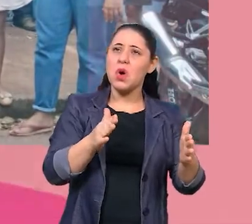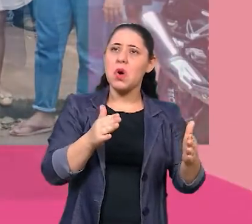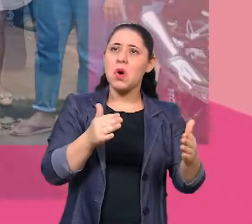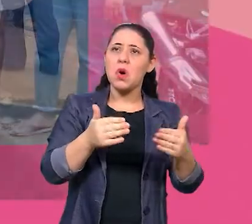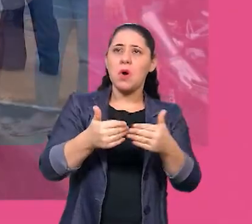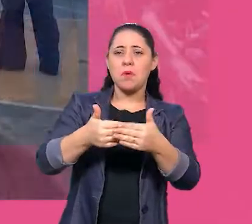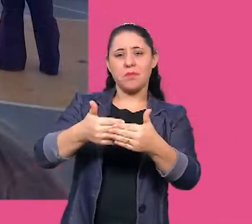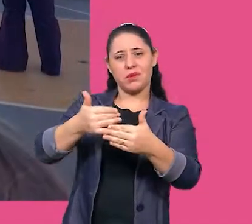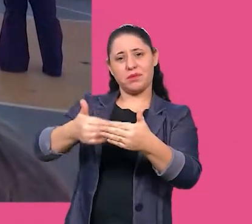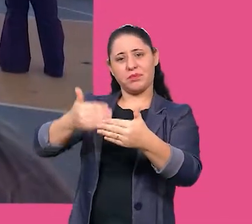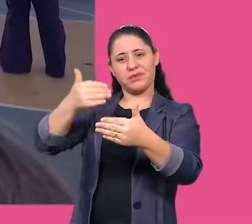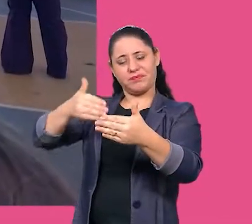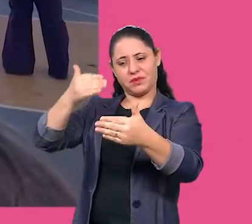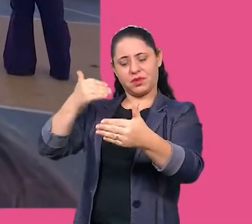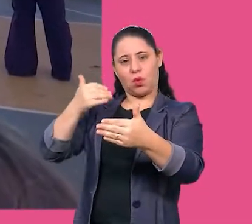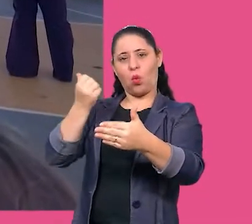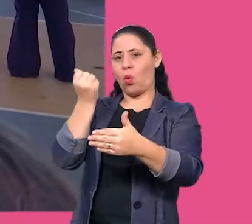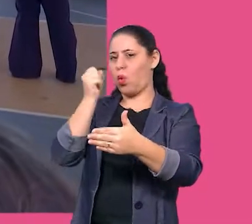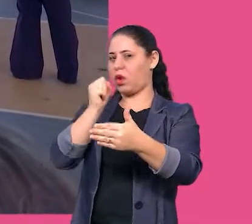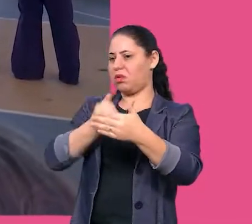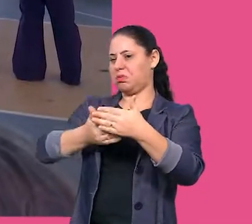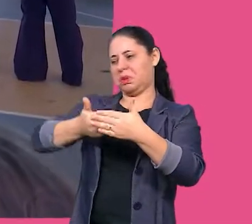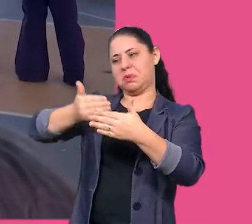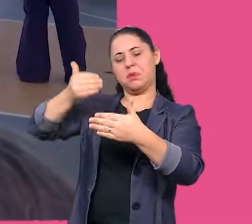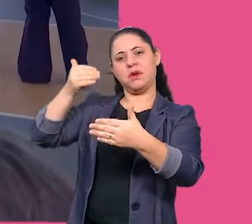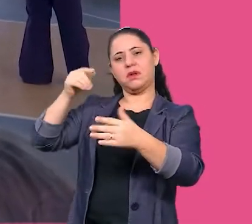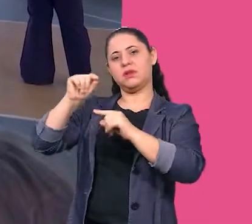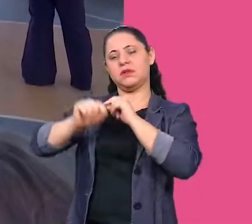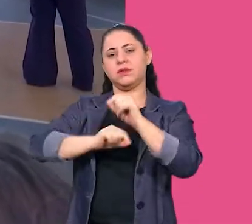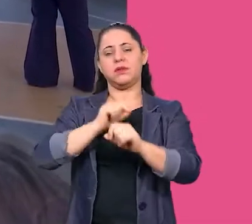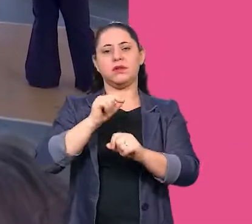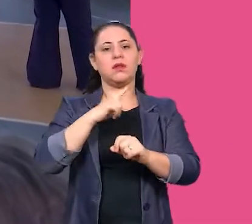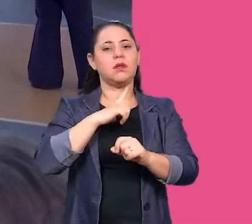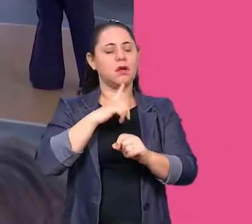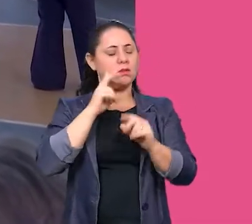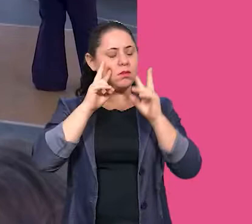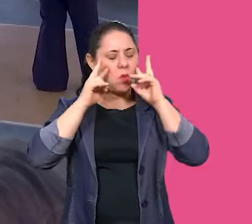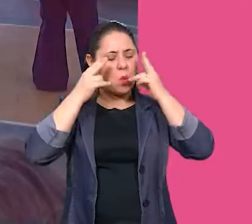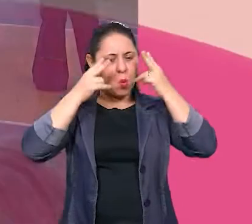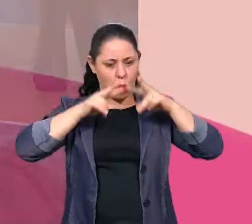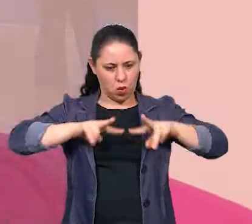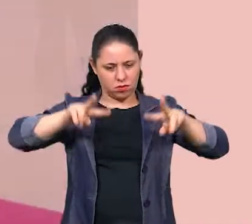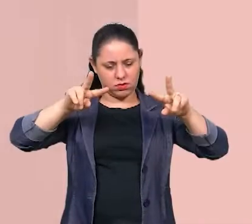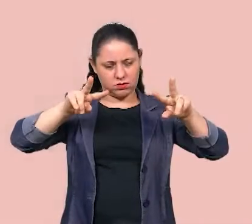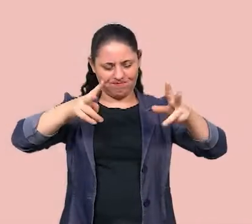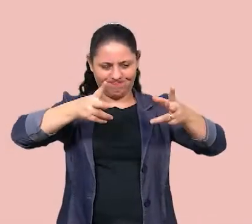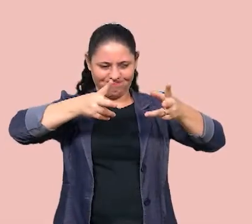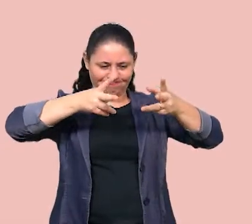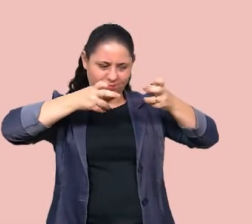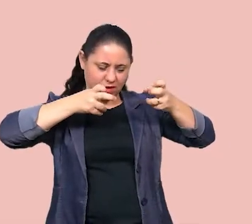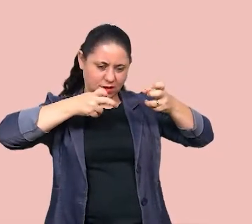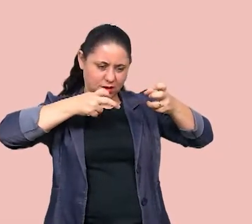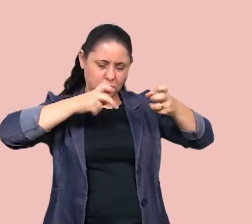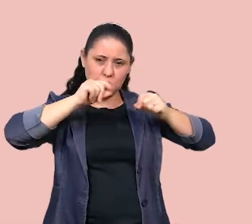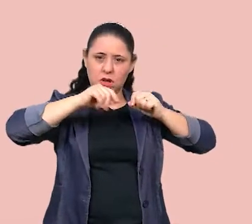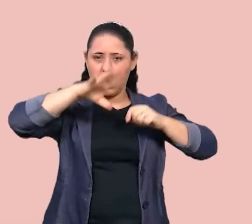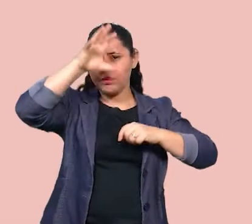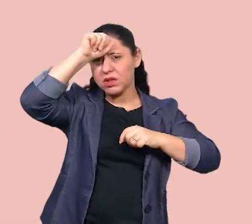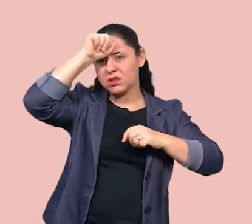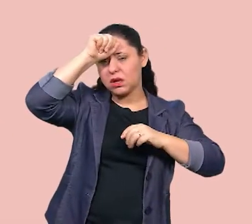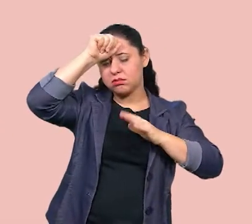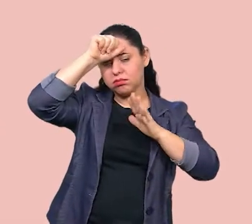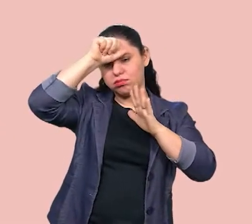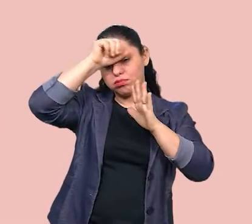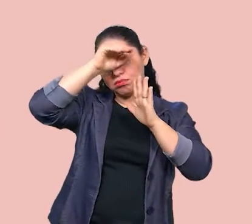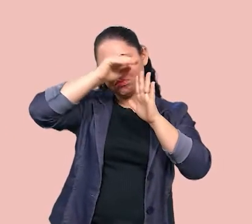há uns 8 anos mais ou menos, que nós temos observado um déficit assim terrível na aprendizagem